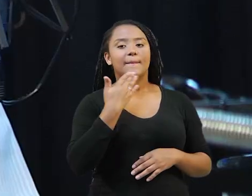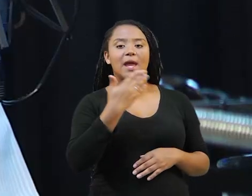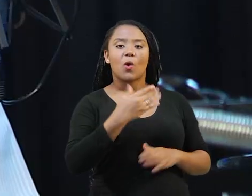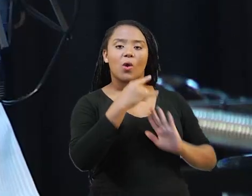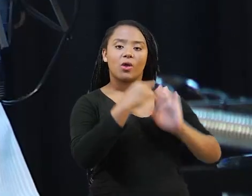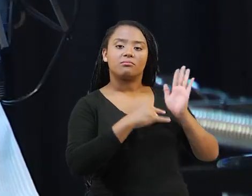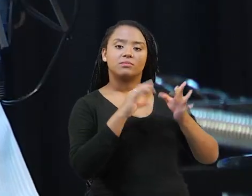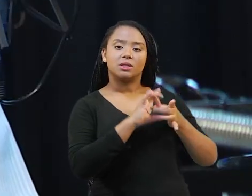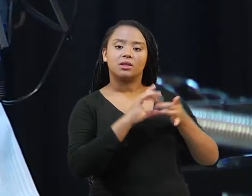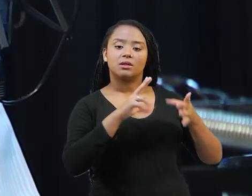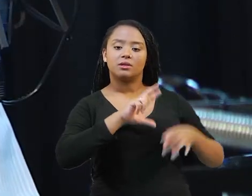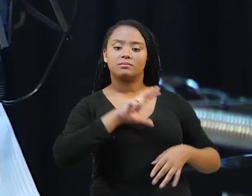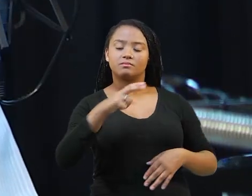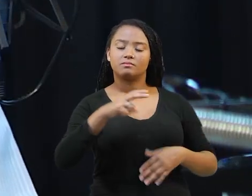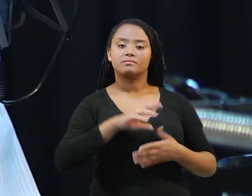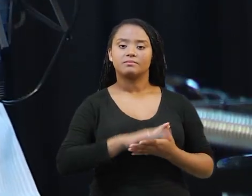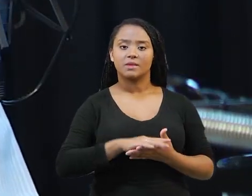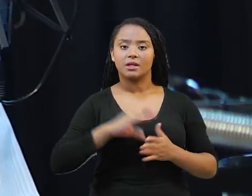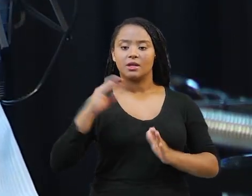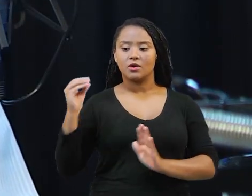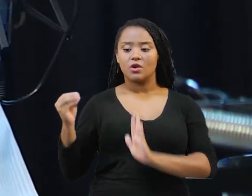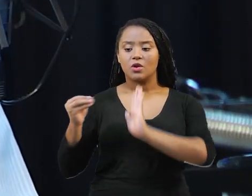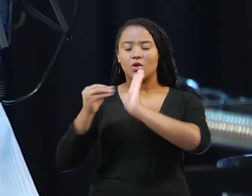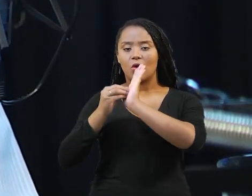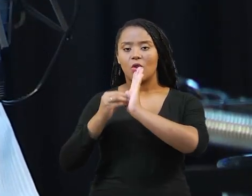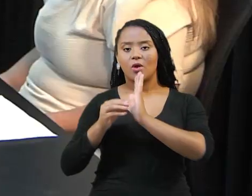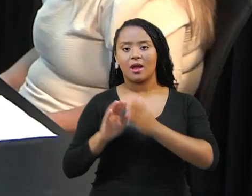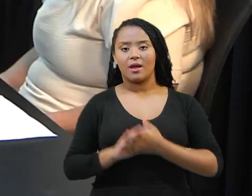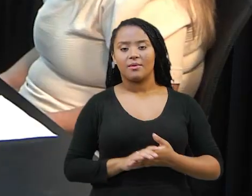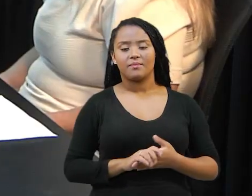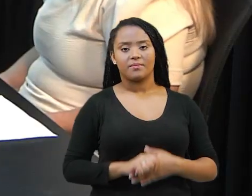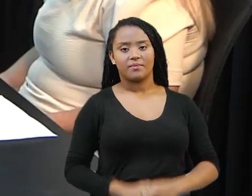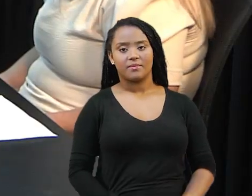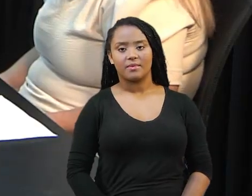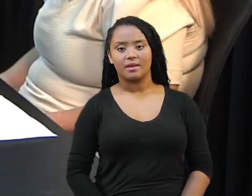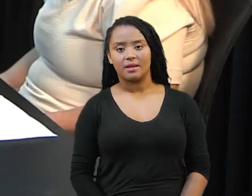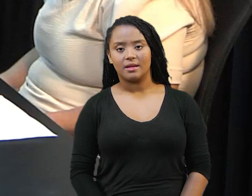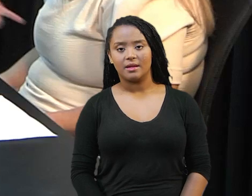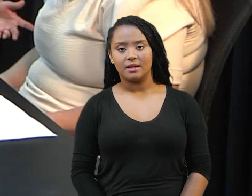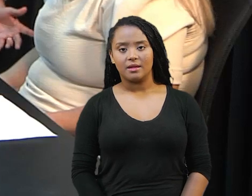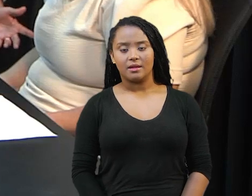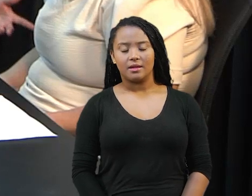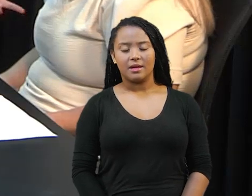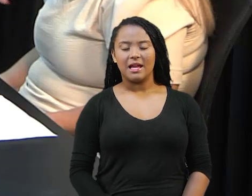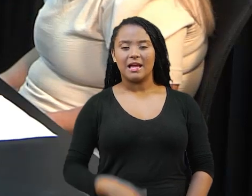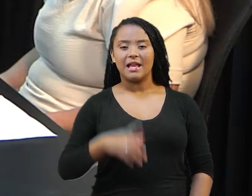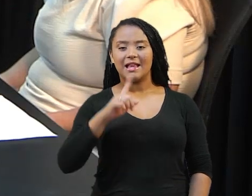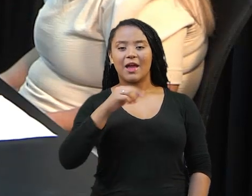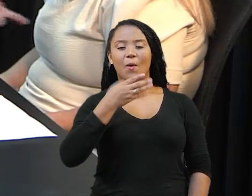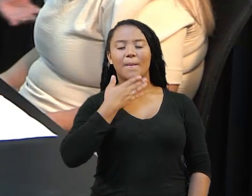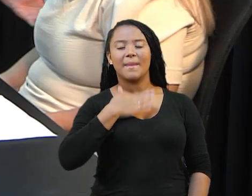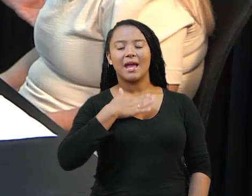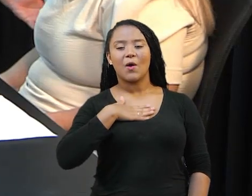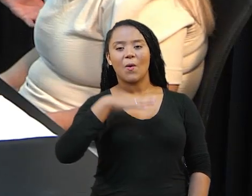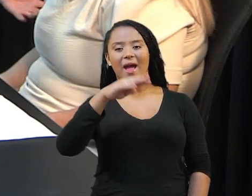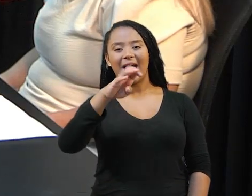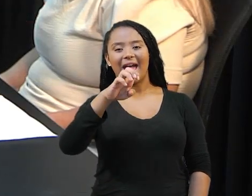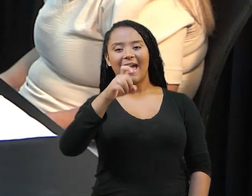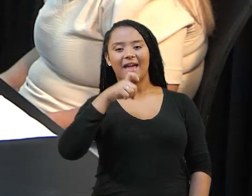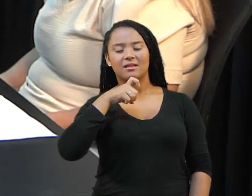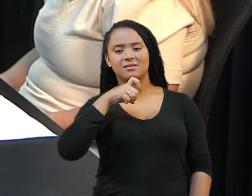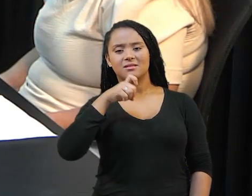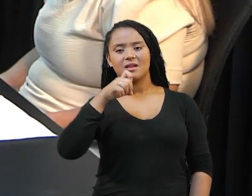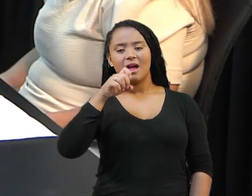Então, ele é meu ex-avô. Ele era tetravô do meu avô. O João Pereira, eu estou aqui de boca perto. O